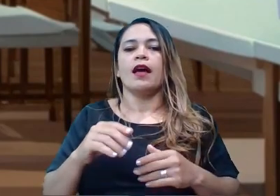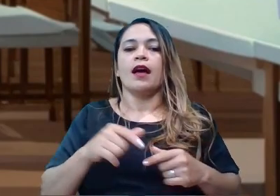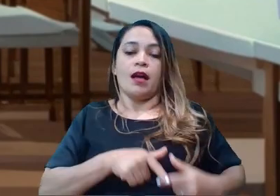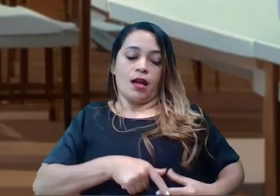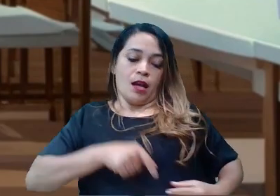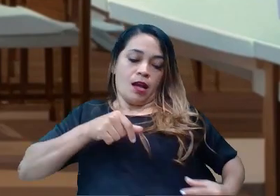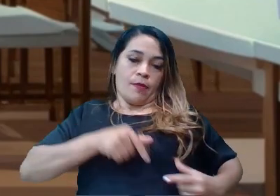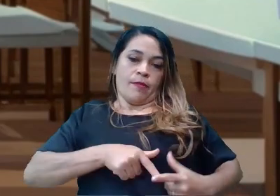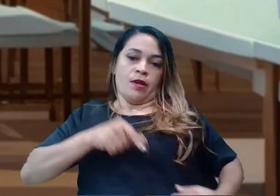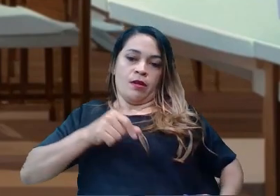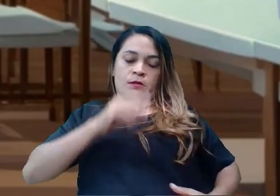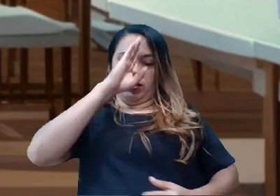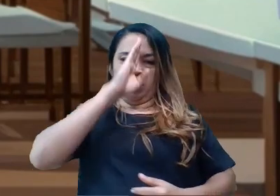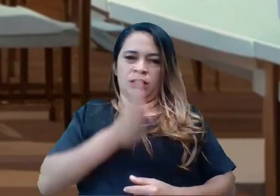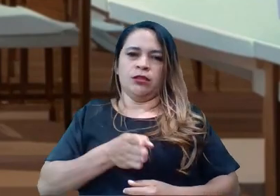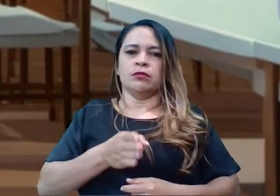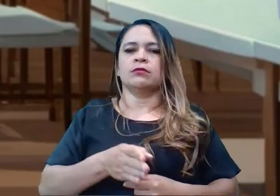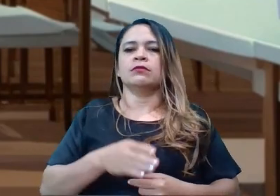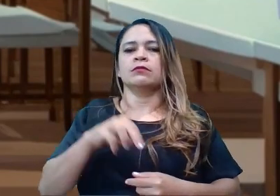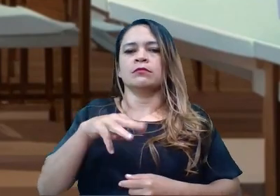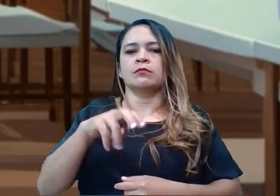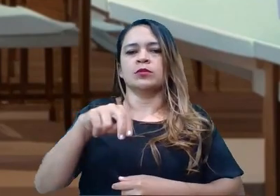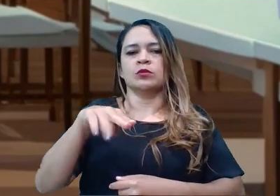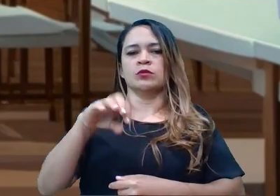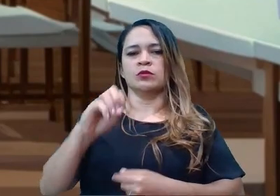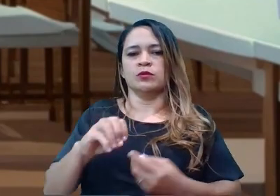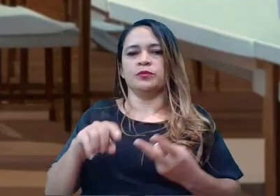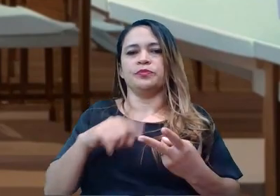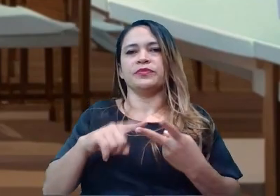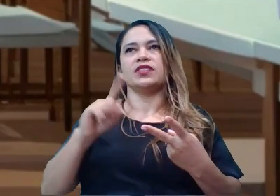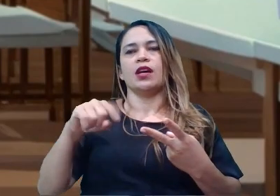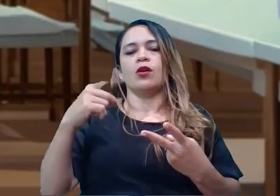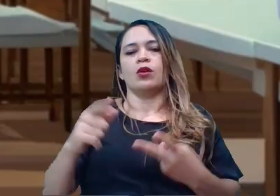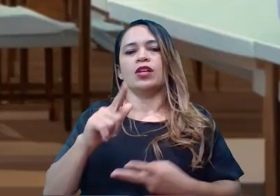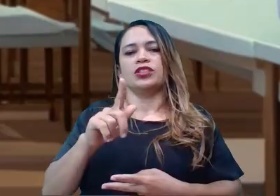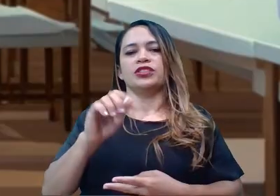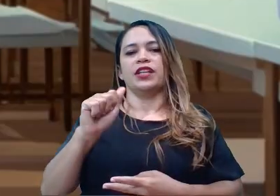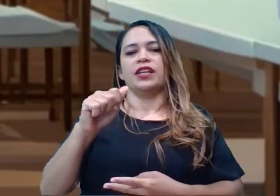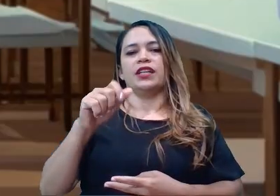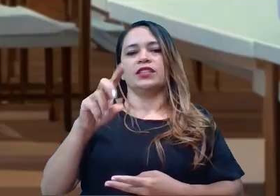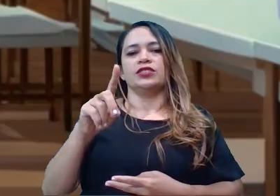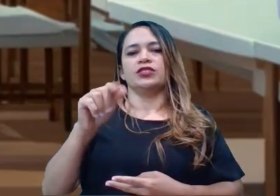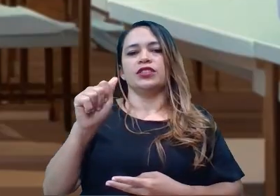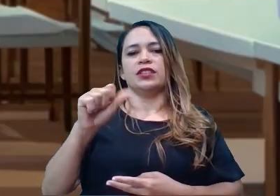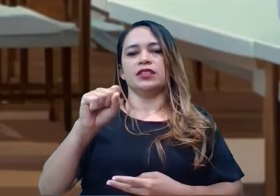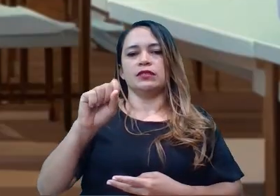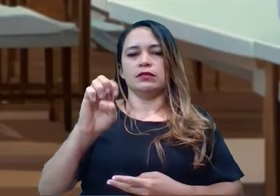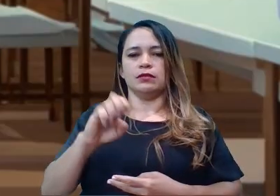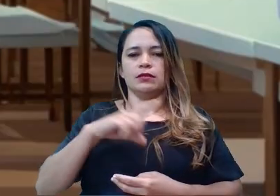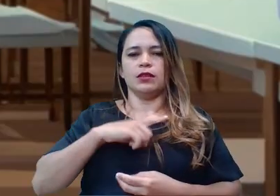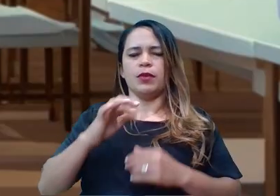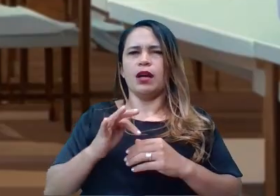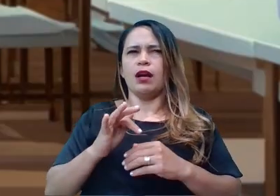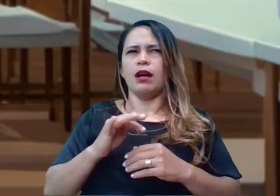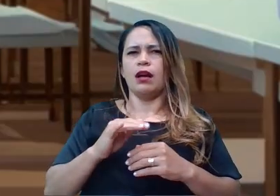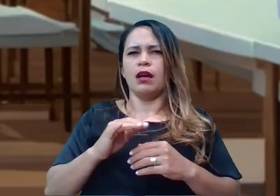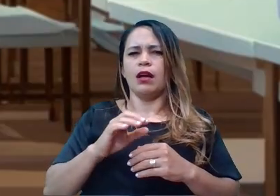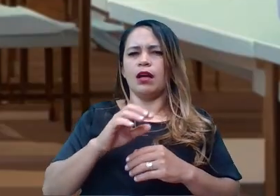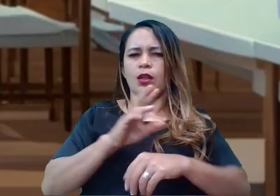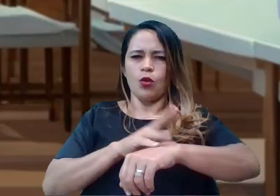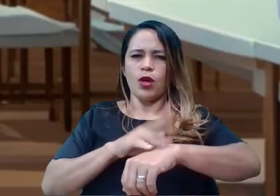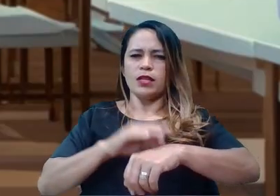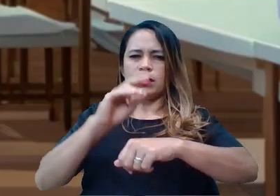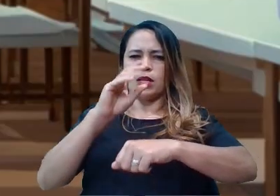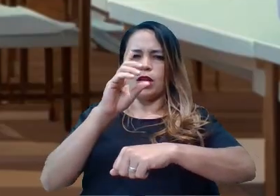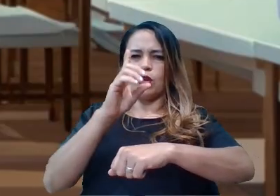eu pego por contato direto, monoxênico. Na próxima, giardíase, vai ser igualzinho. Mas vai ter uma doença lá na frente, que é a doença de Chagas.